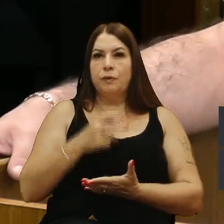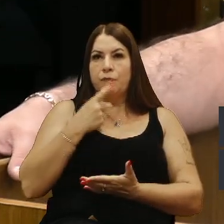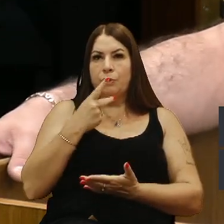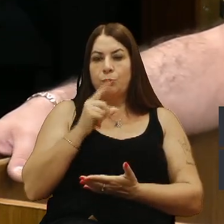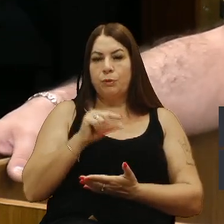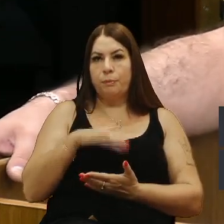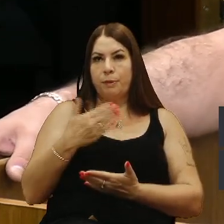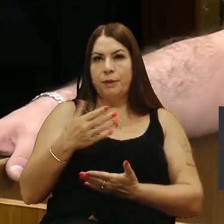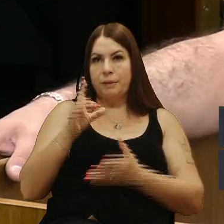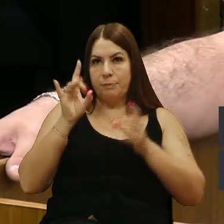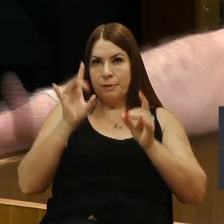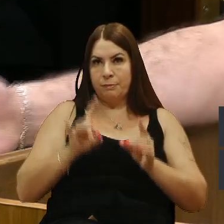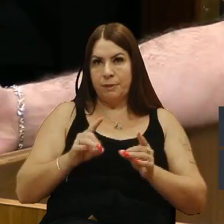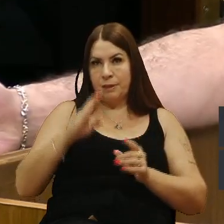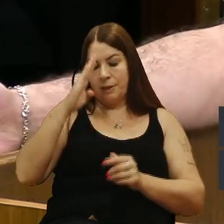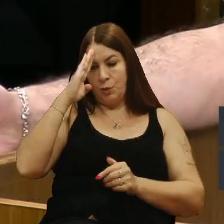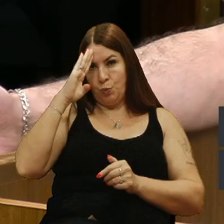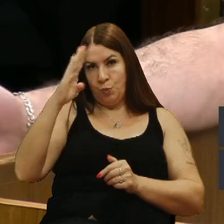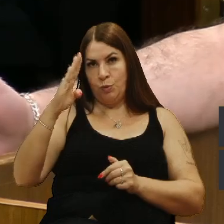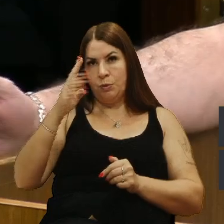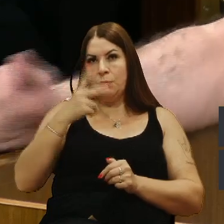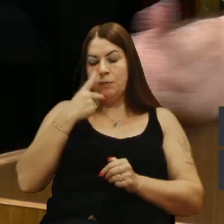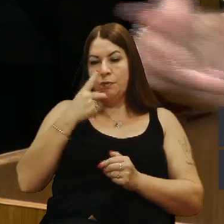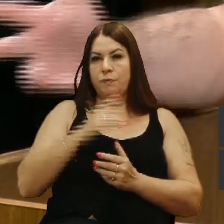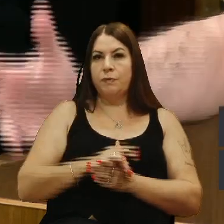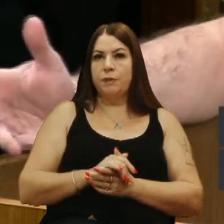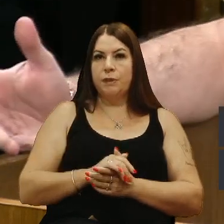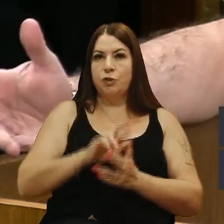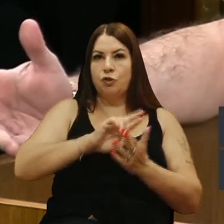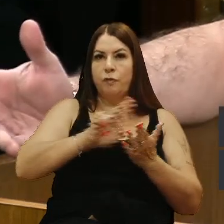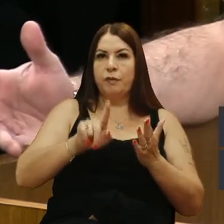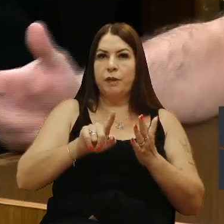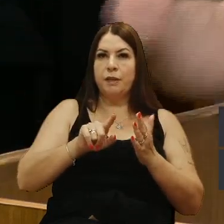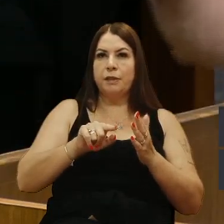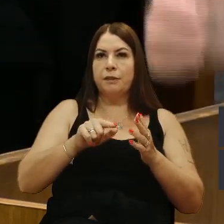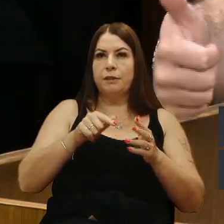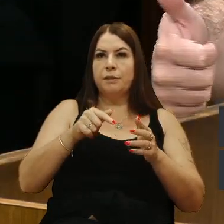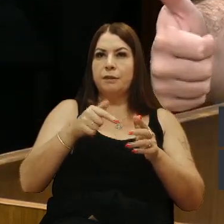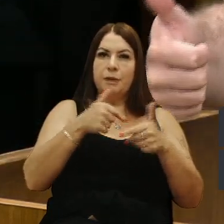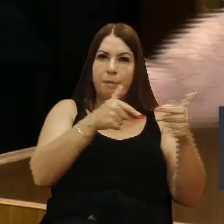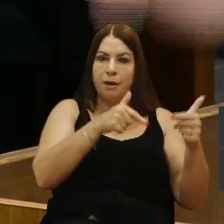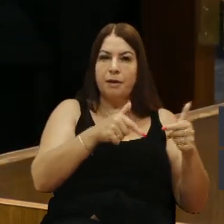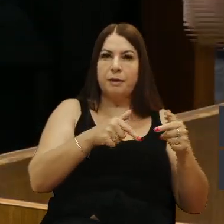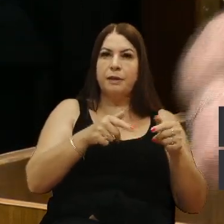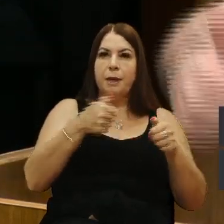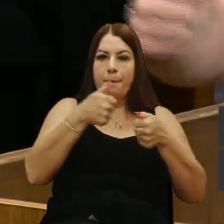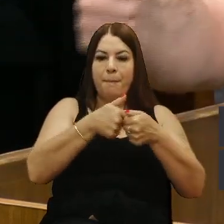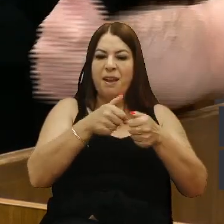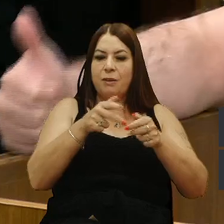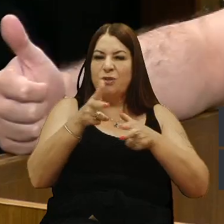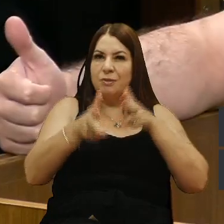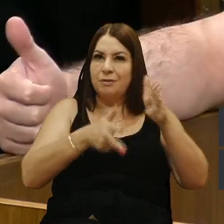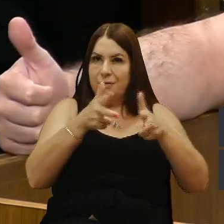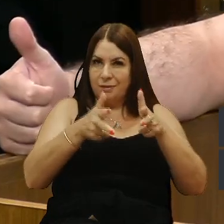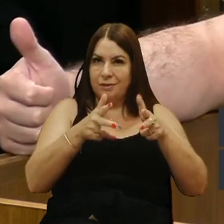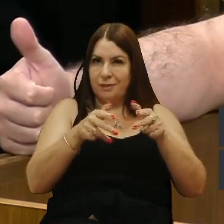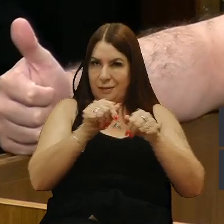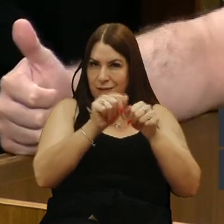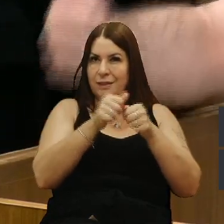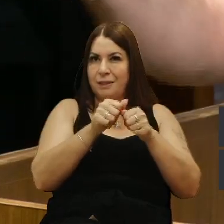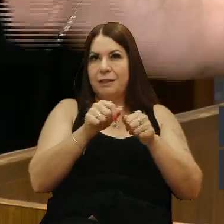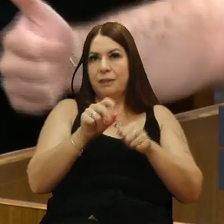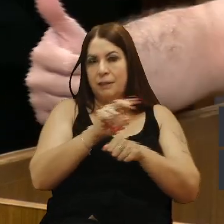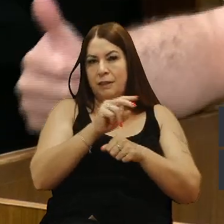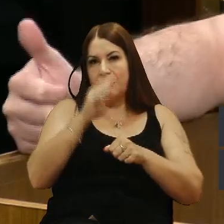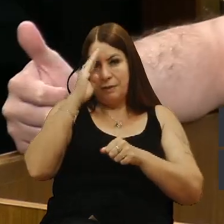pouquinho mais especialmente da guarda, nós estamos falando em diversas operações, que é a estação férrea, que envolve fiscal de trânsito,